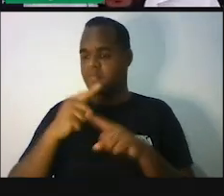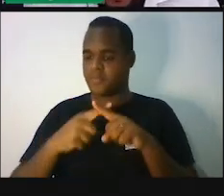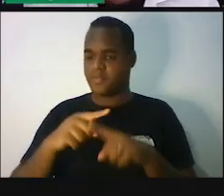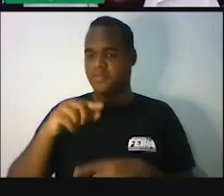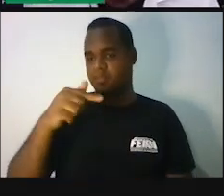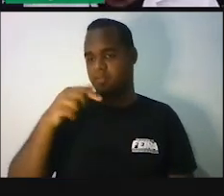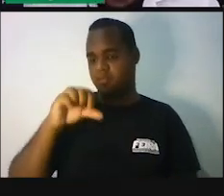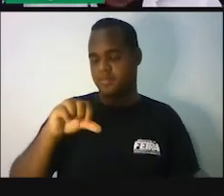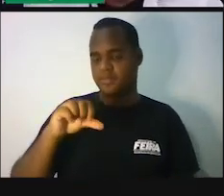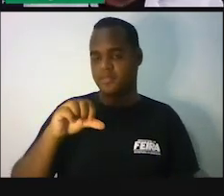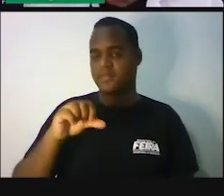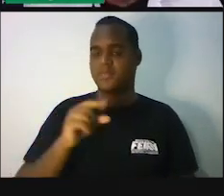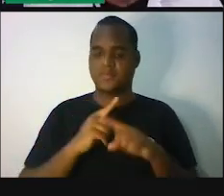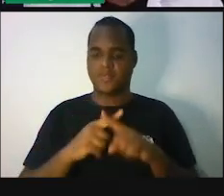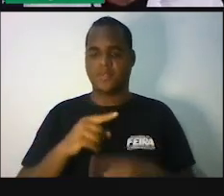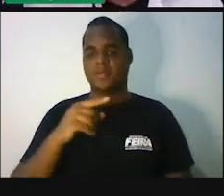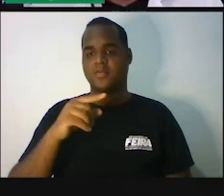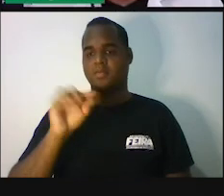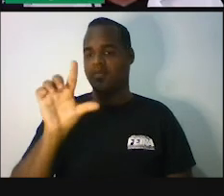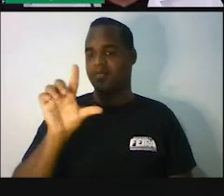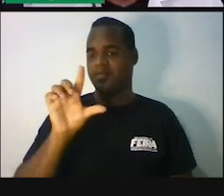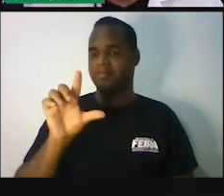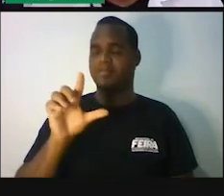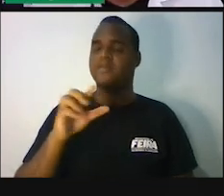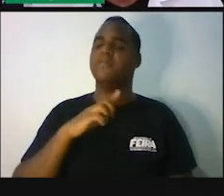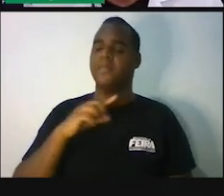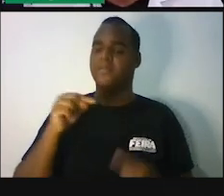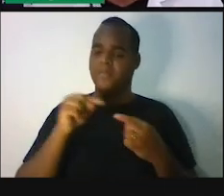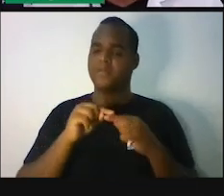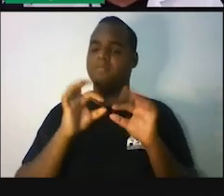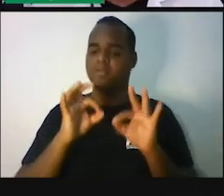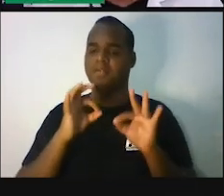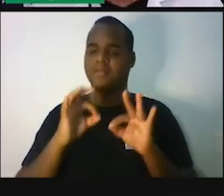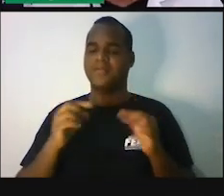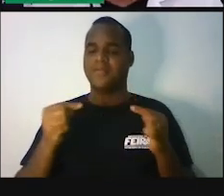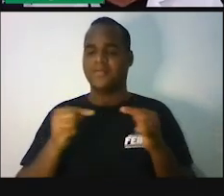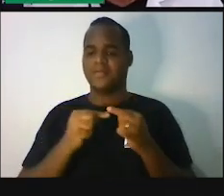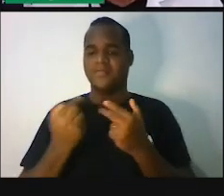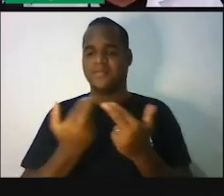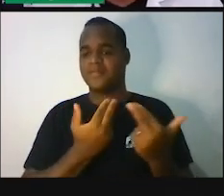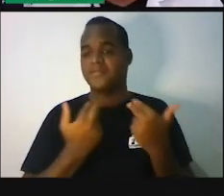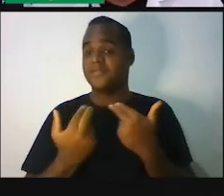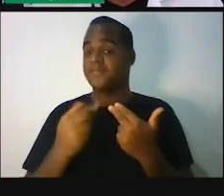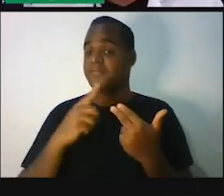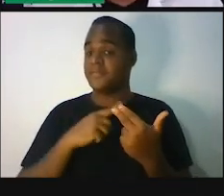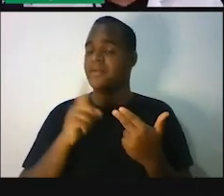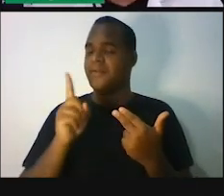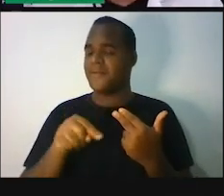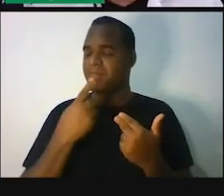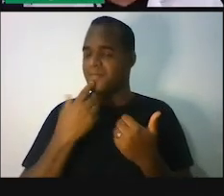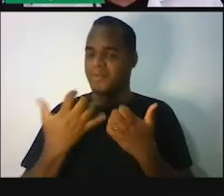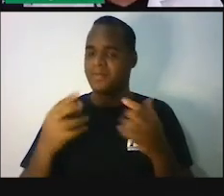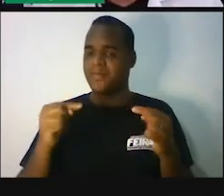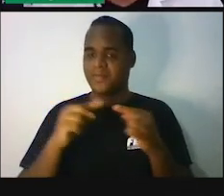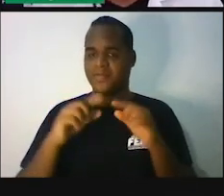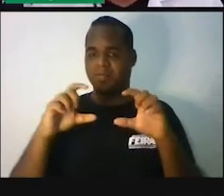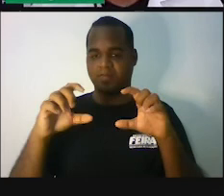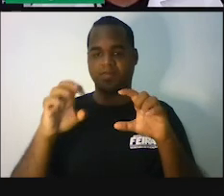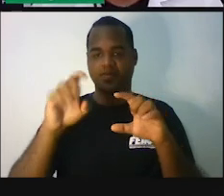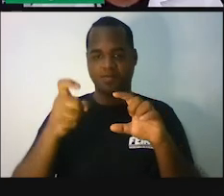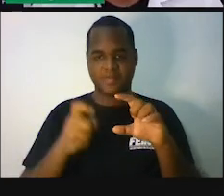5,79 vezes L. É isso aí mesmo. Essa é uma